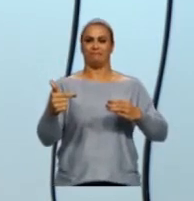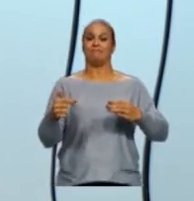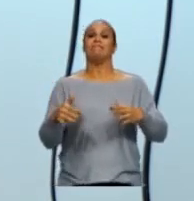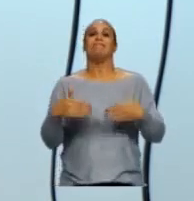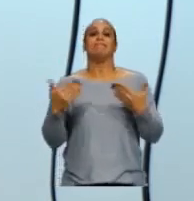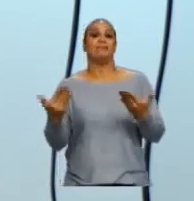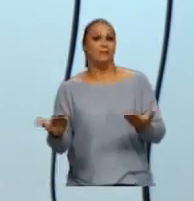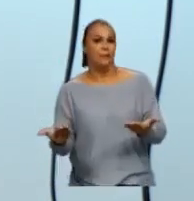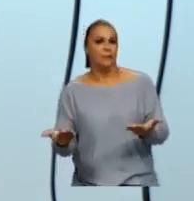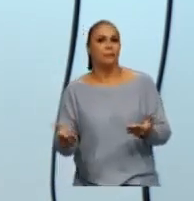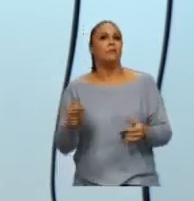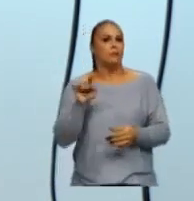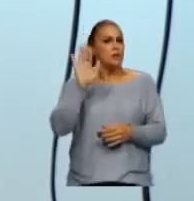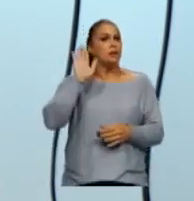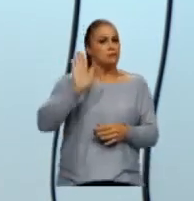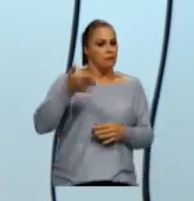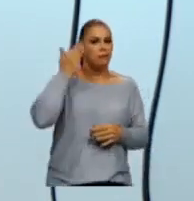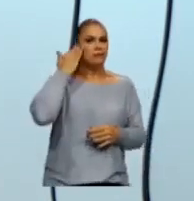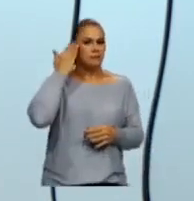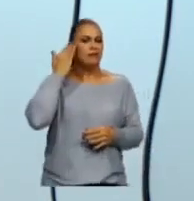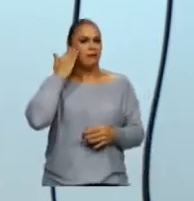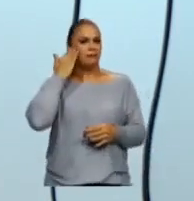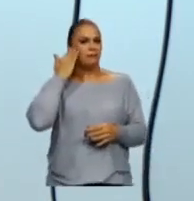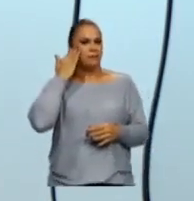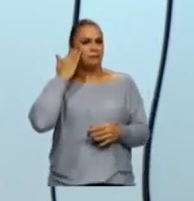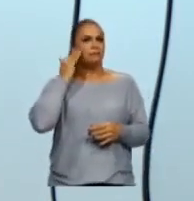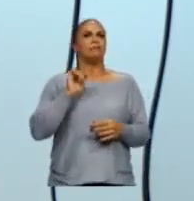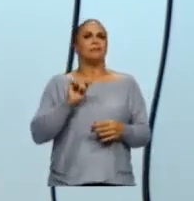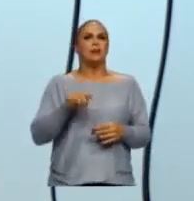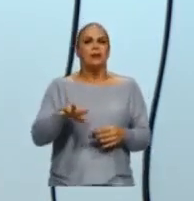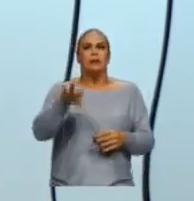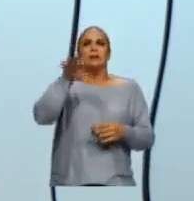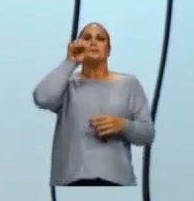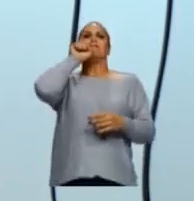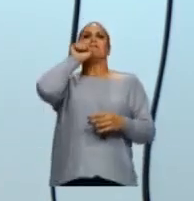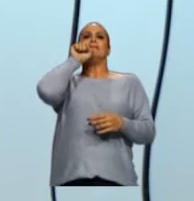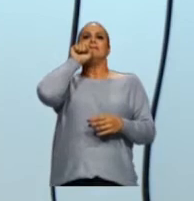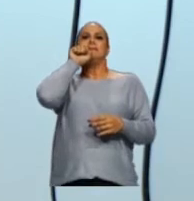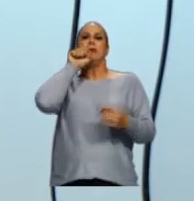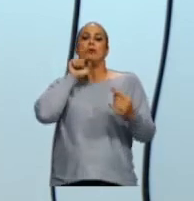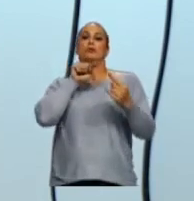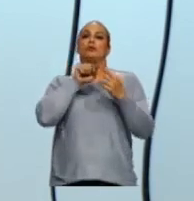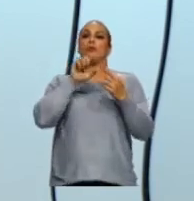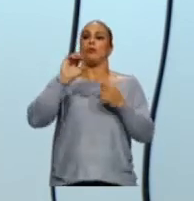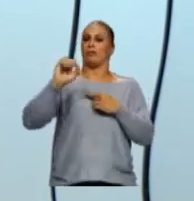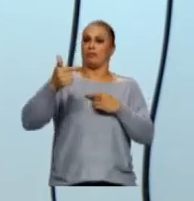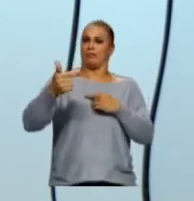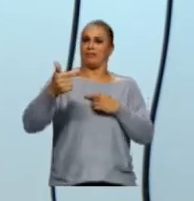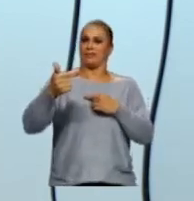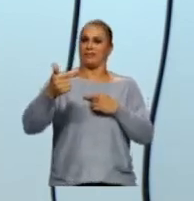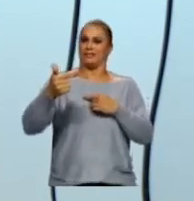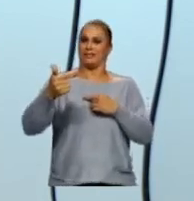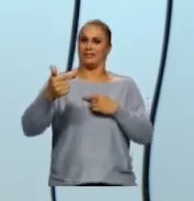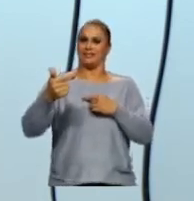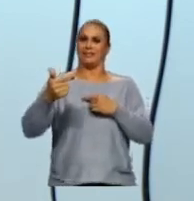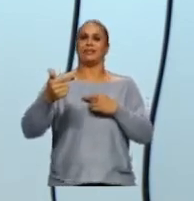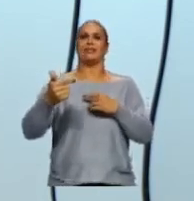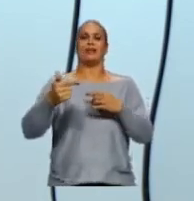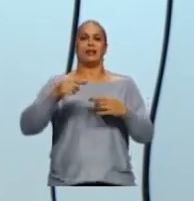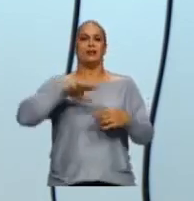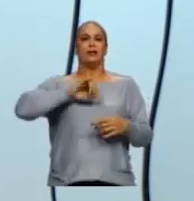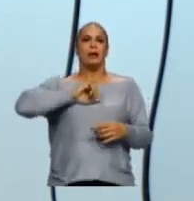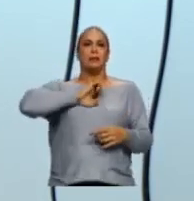gás e elimina outro? Ou você nunca parou para pensar quando a gente diz você respira o oxigênio e